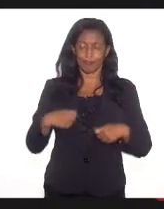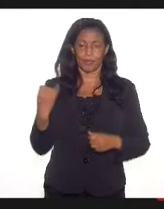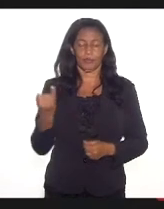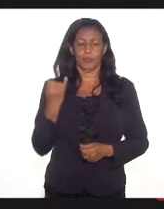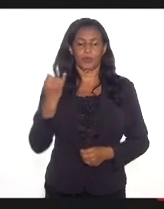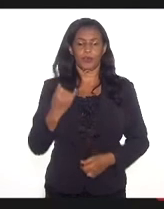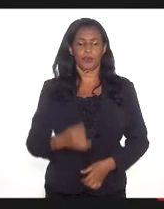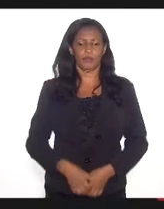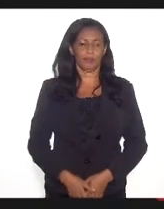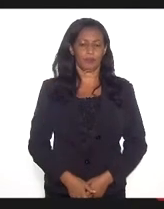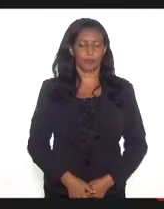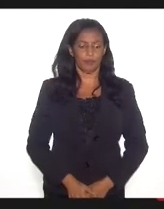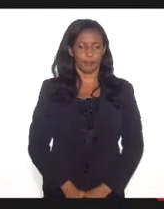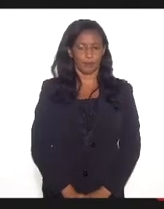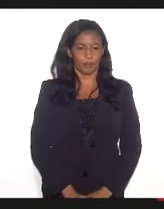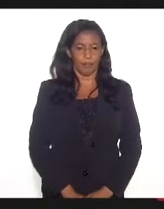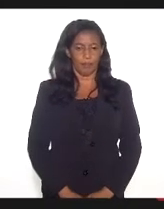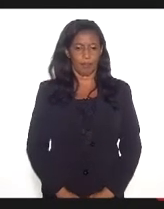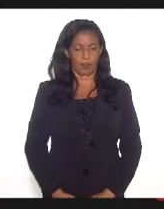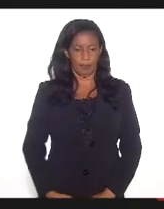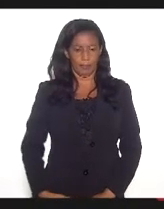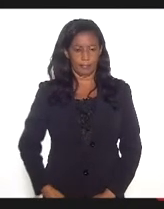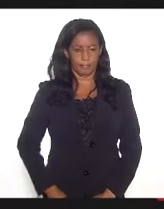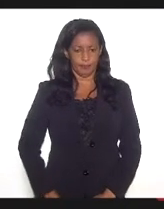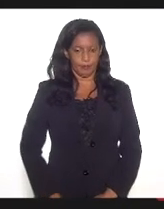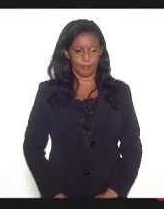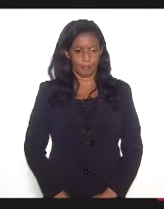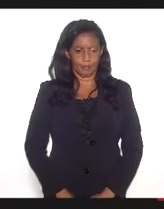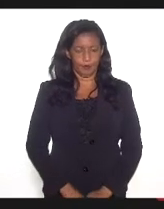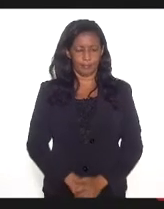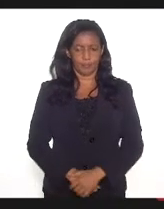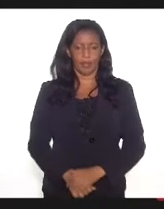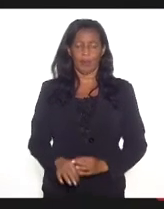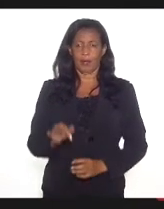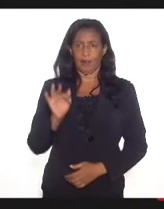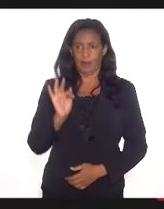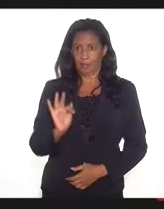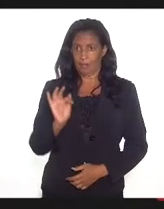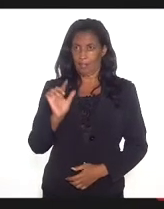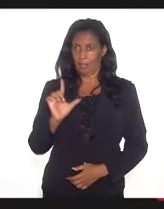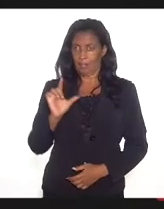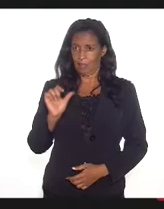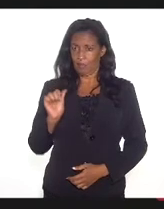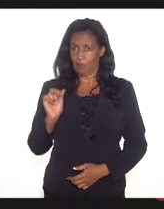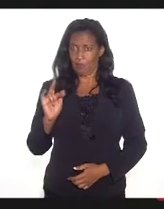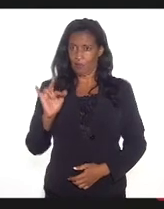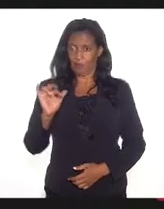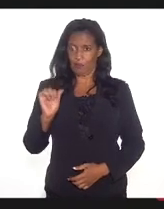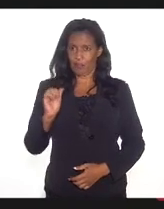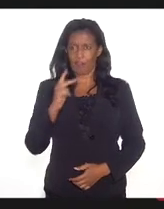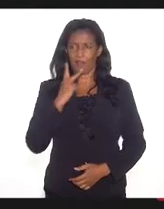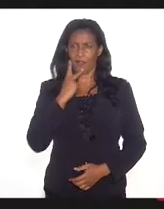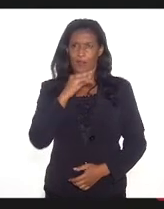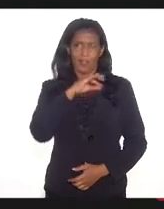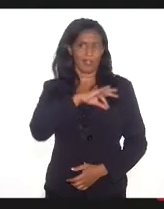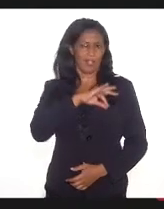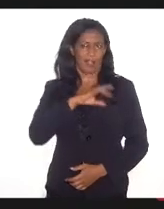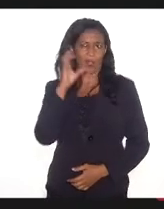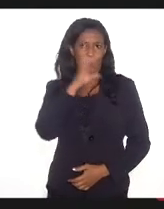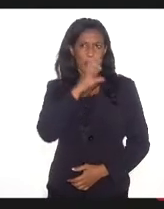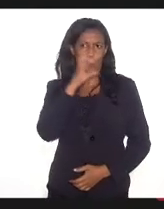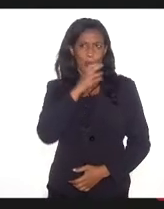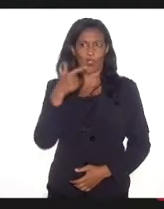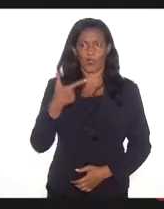ir são poucas transparências bom a Flávia Oliveira tinha falado do auxílio emergencial em 2020